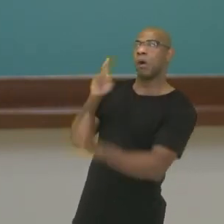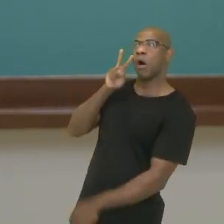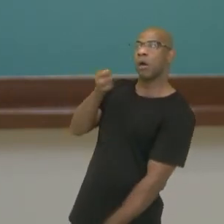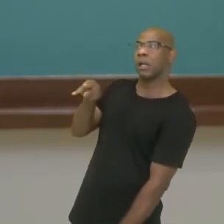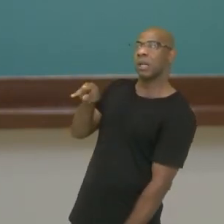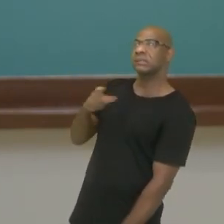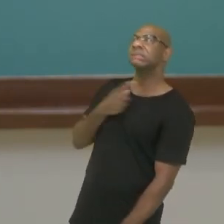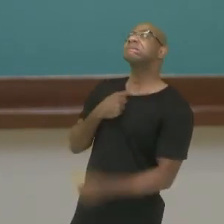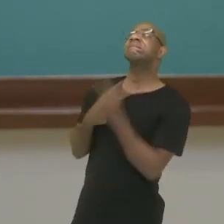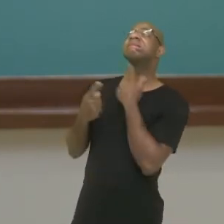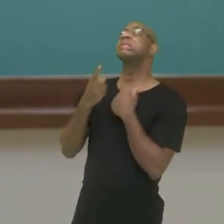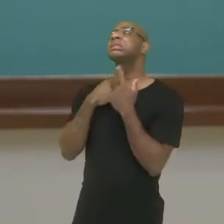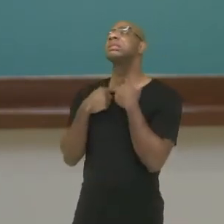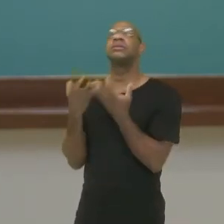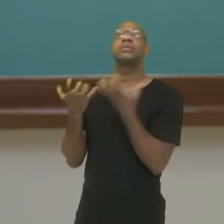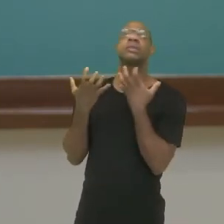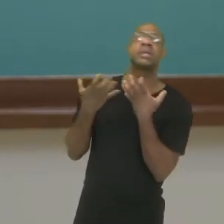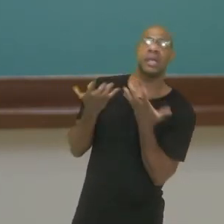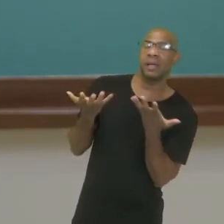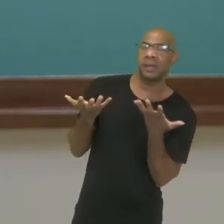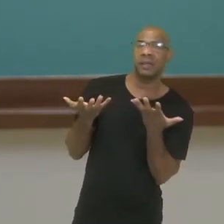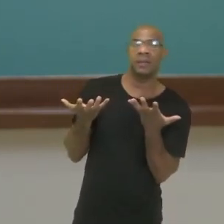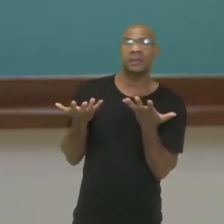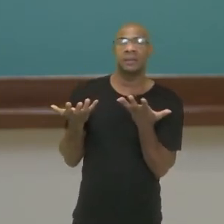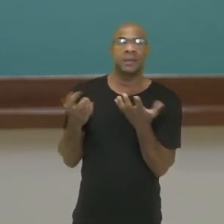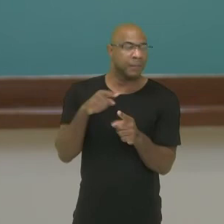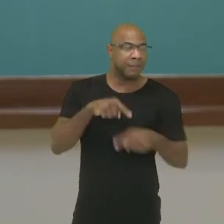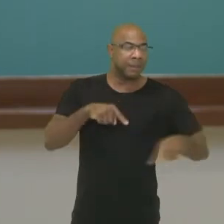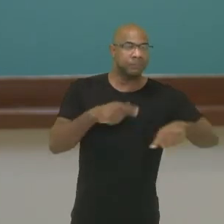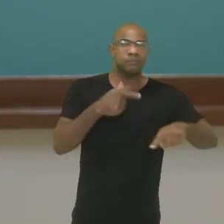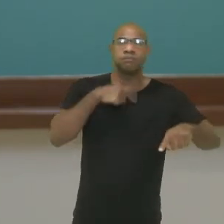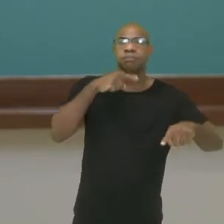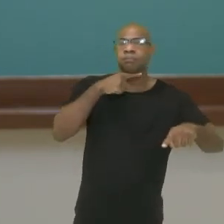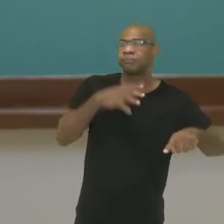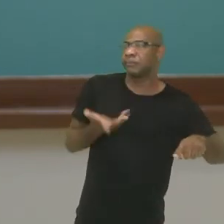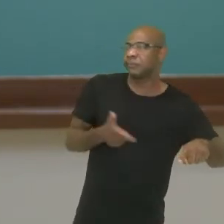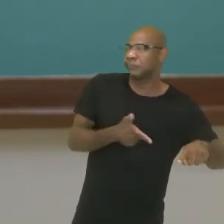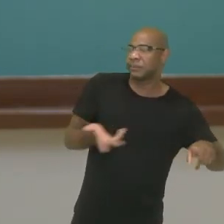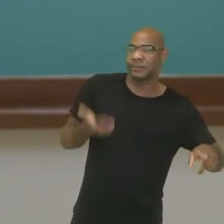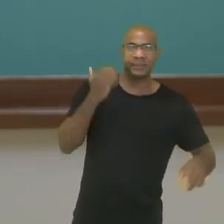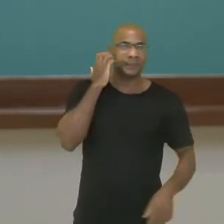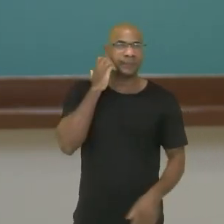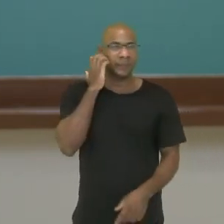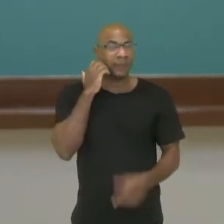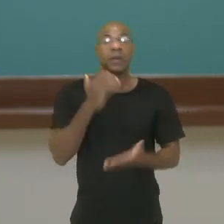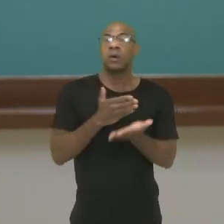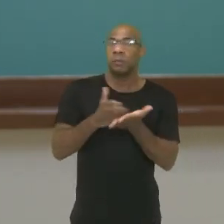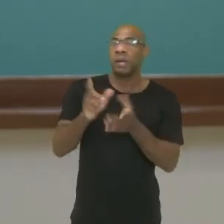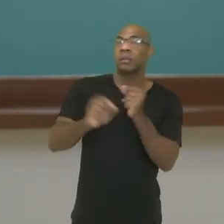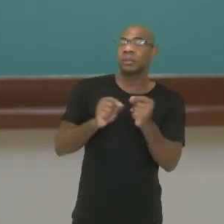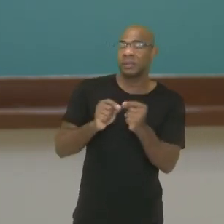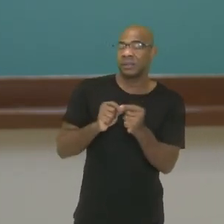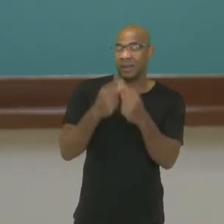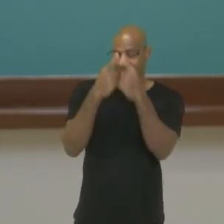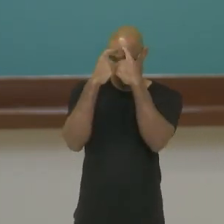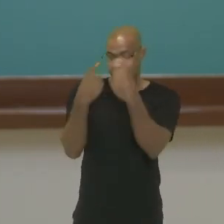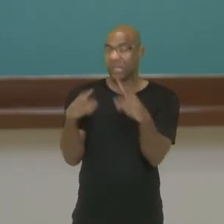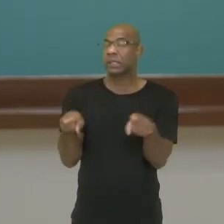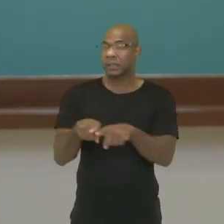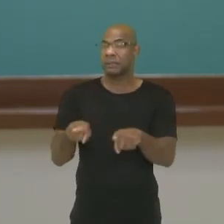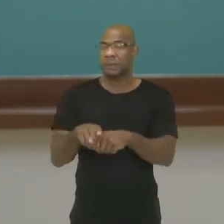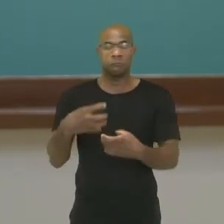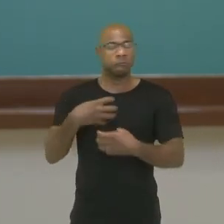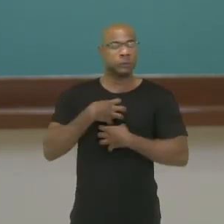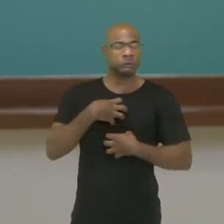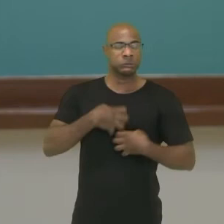possuir. Né? Então, um dos geradores de violência, como o roubo, por exemplo, é a desigualdade. Né? É a diferenciação